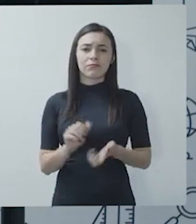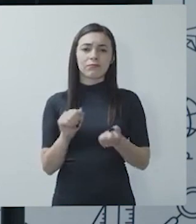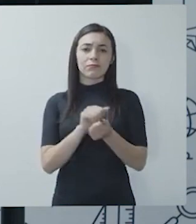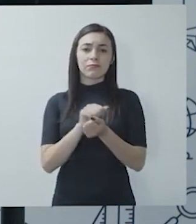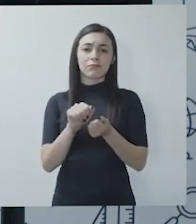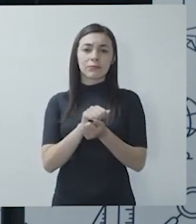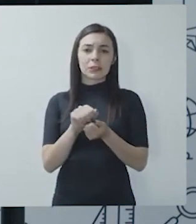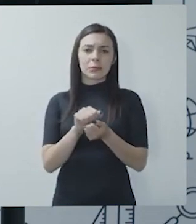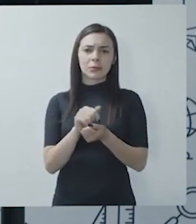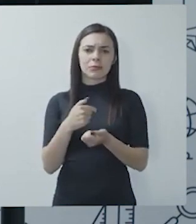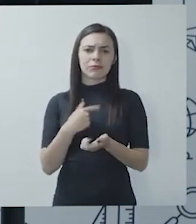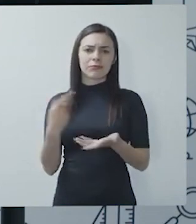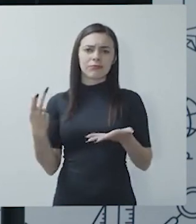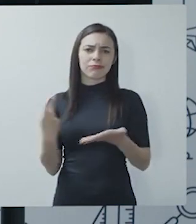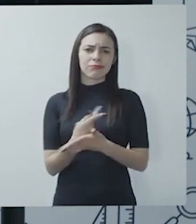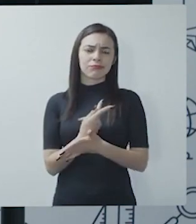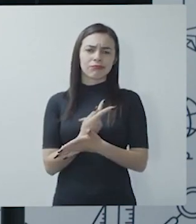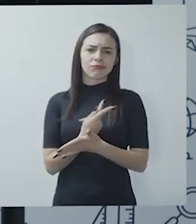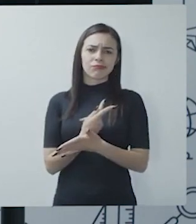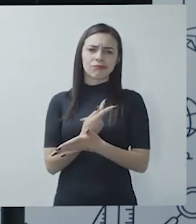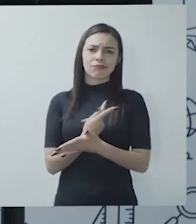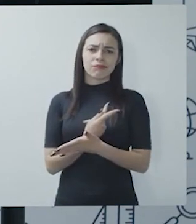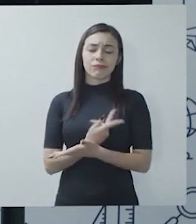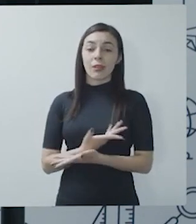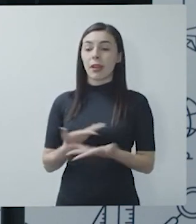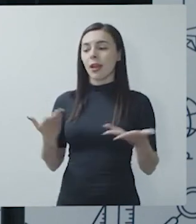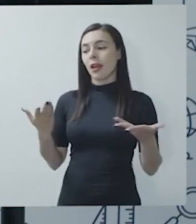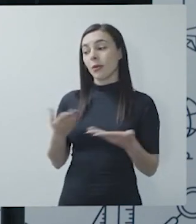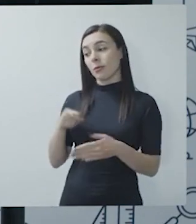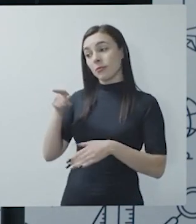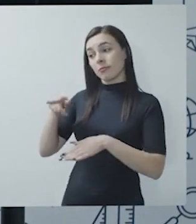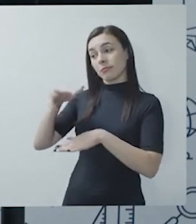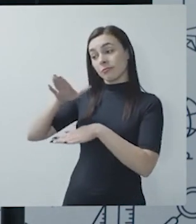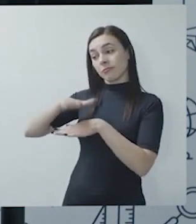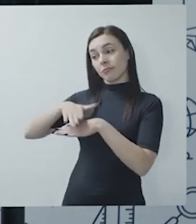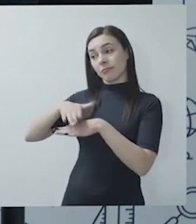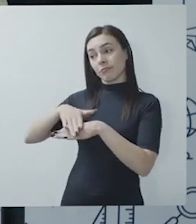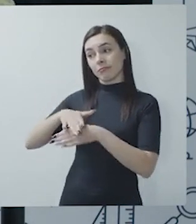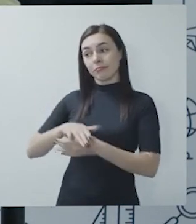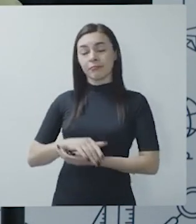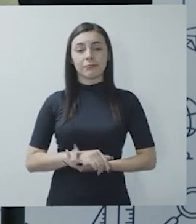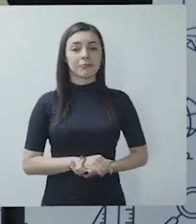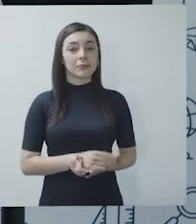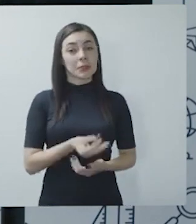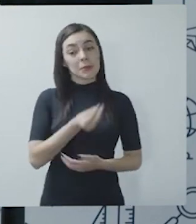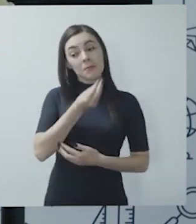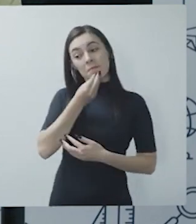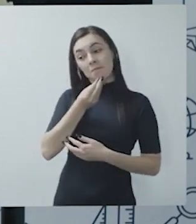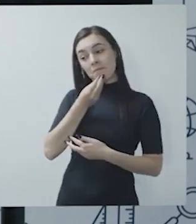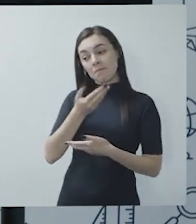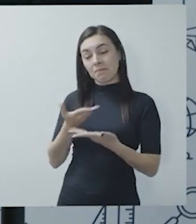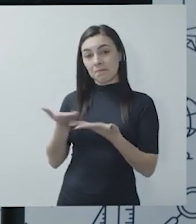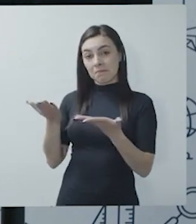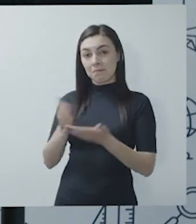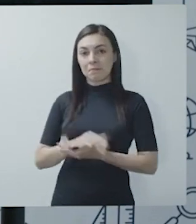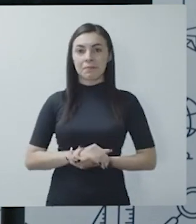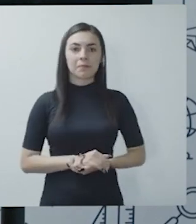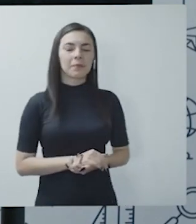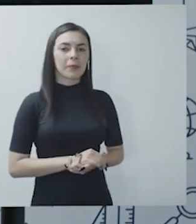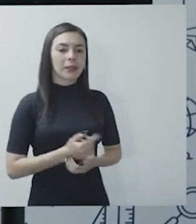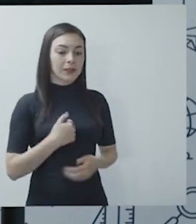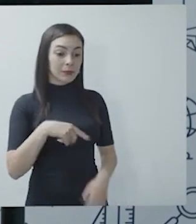Sabão. Errei. Errou. Agora é com você. Vou te dar essa chance. Então vou pegar essa